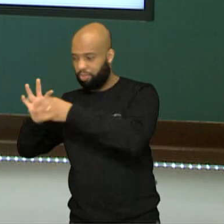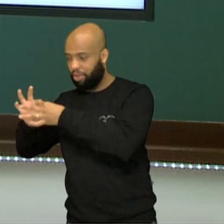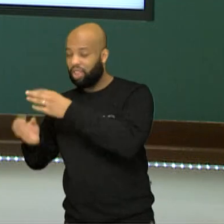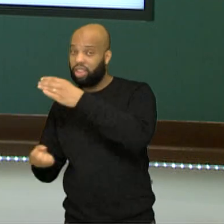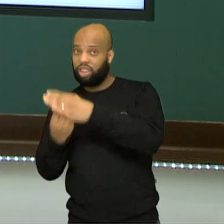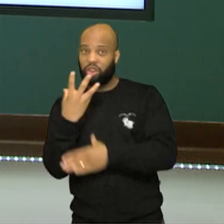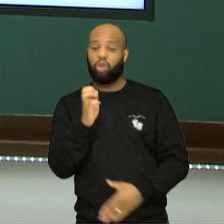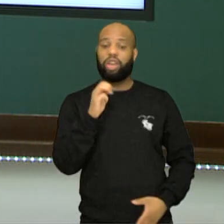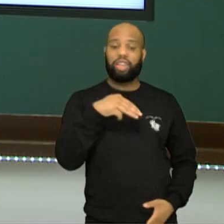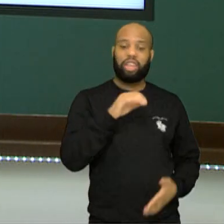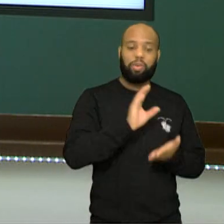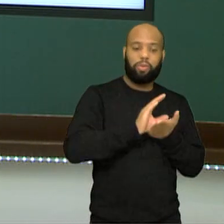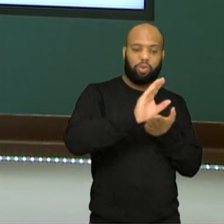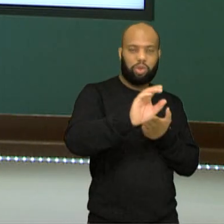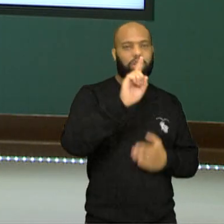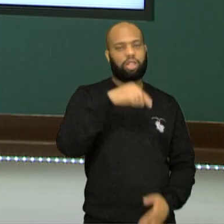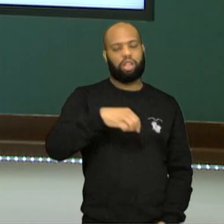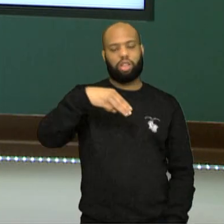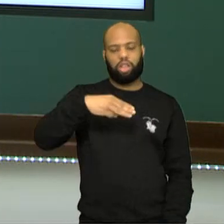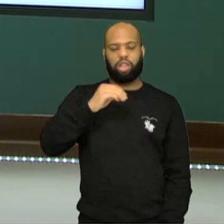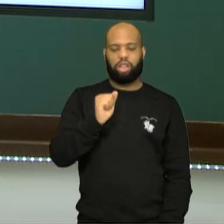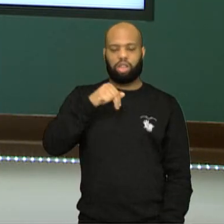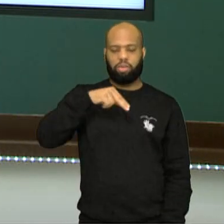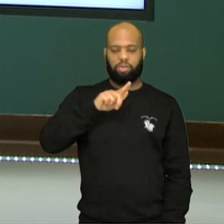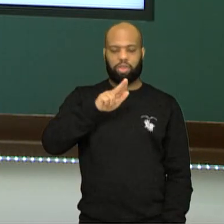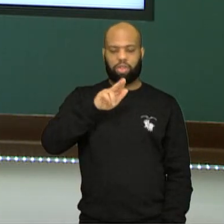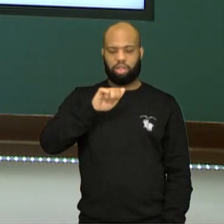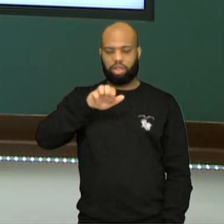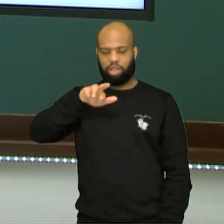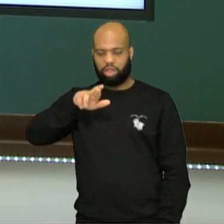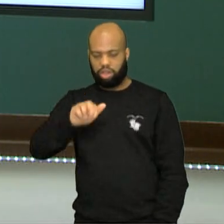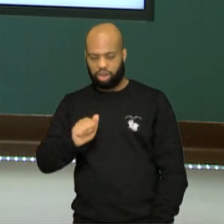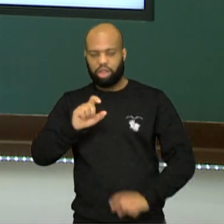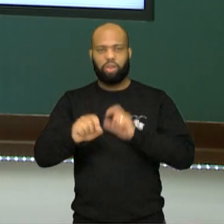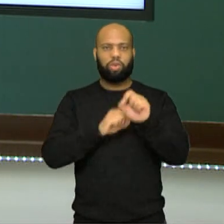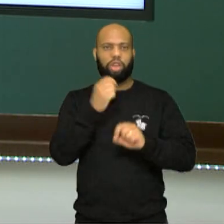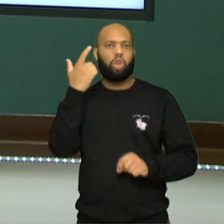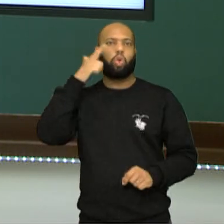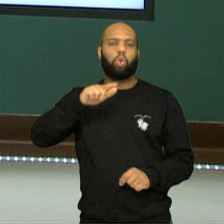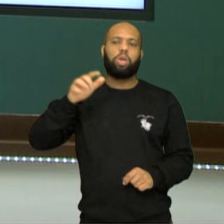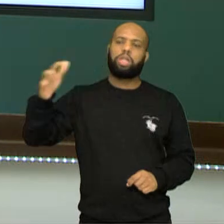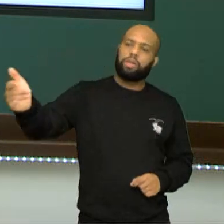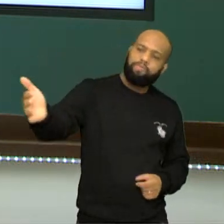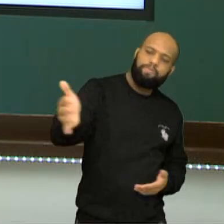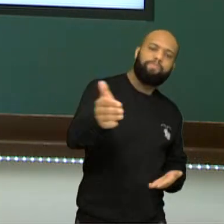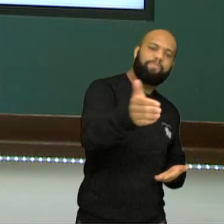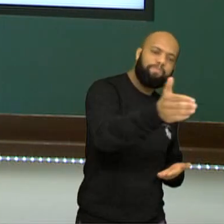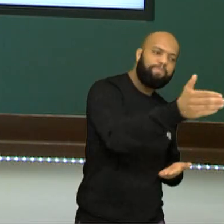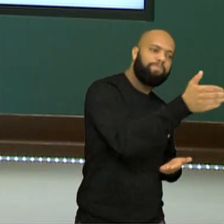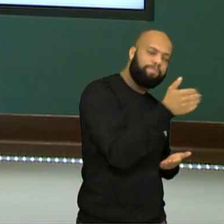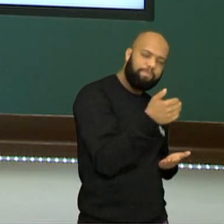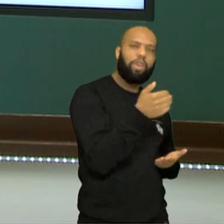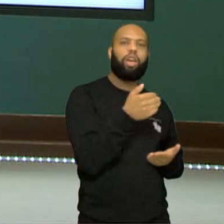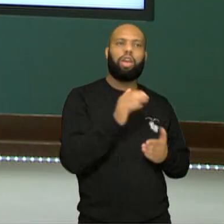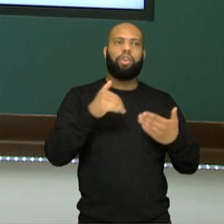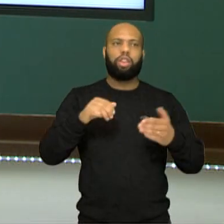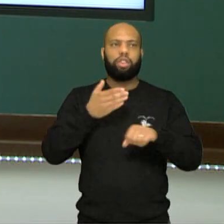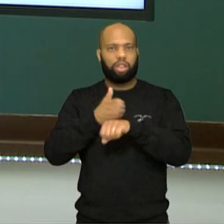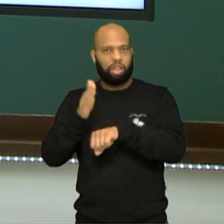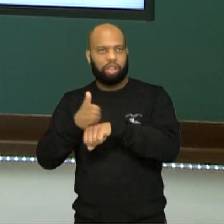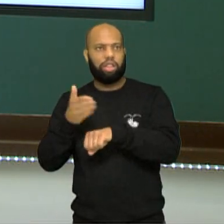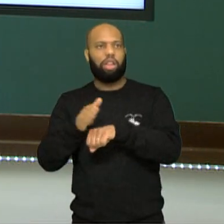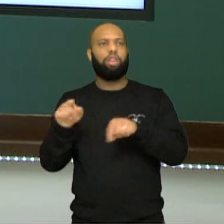sociais como esses da Escola de Samba, da Banda Olodum, para resgatar as pessoas e elas acabam entrando, né,